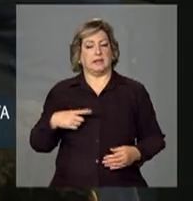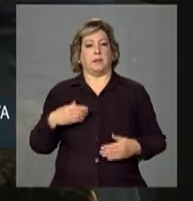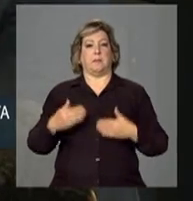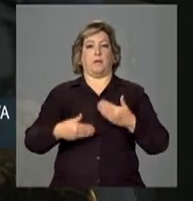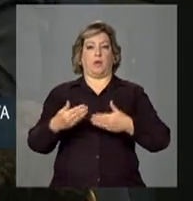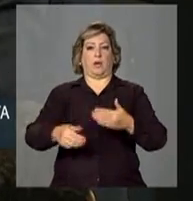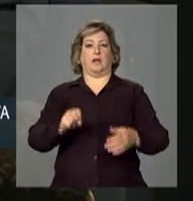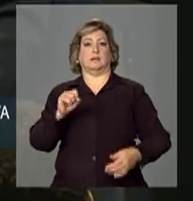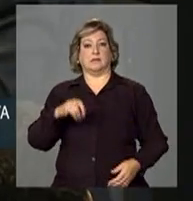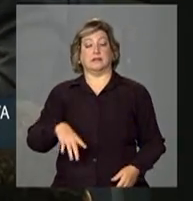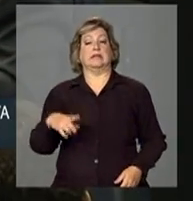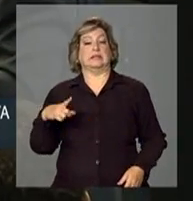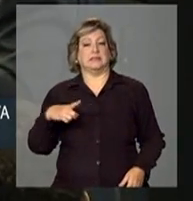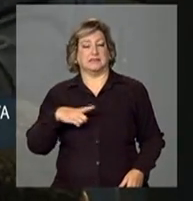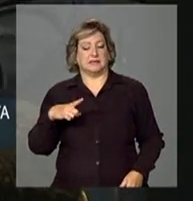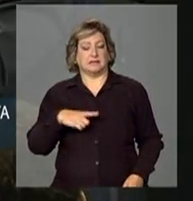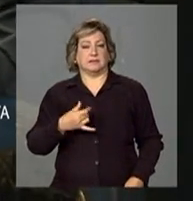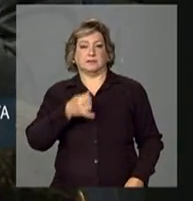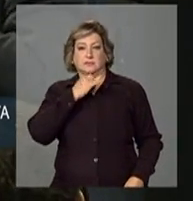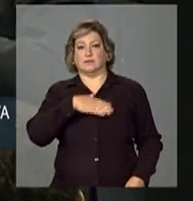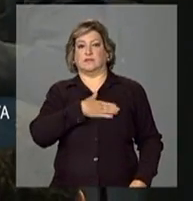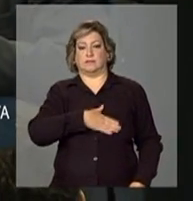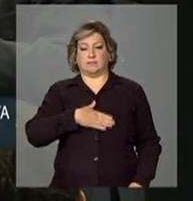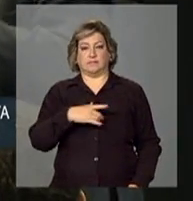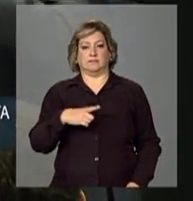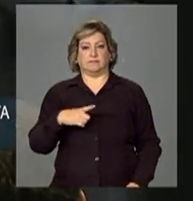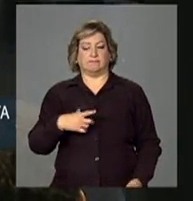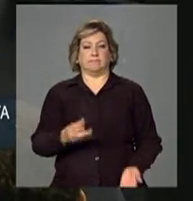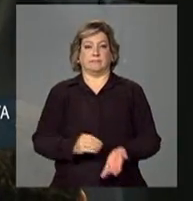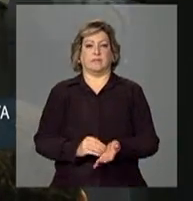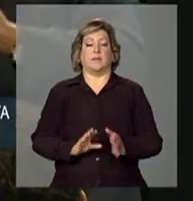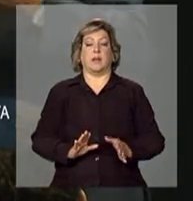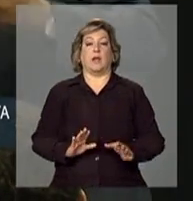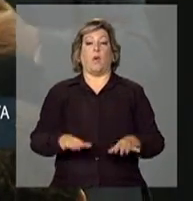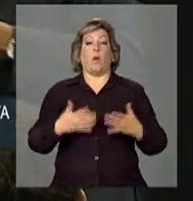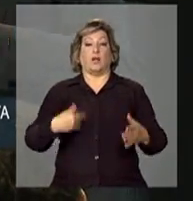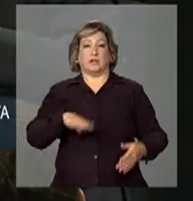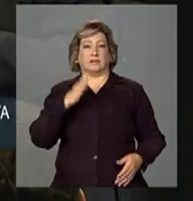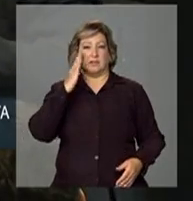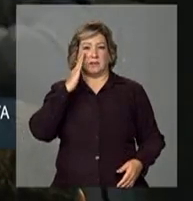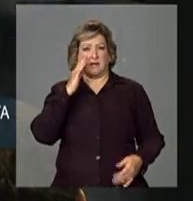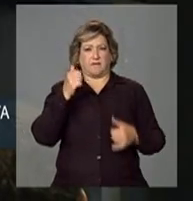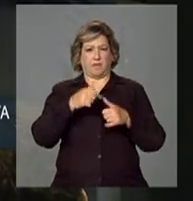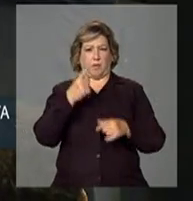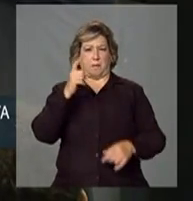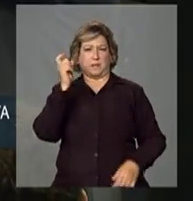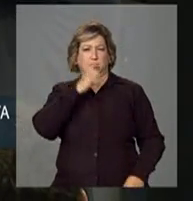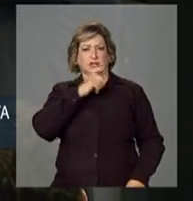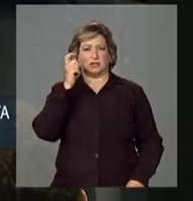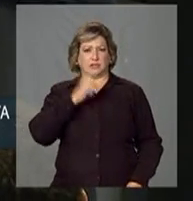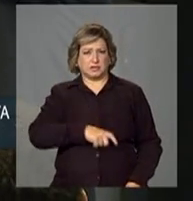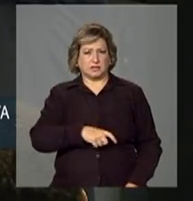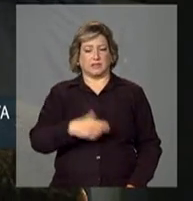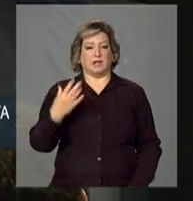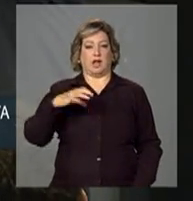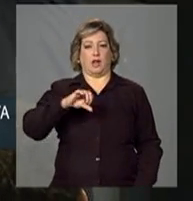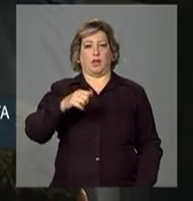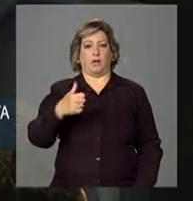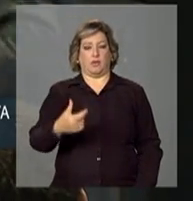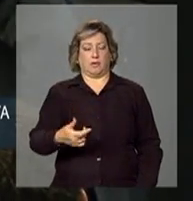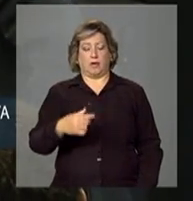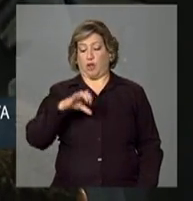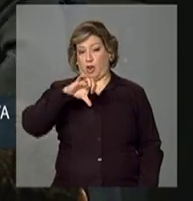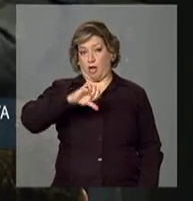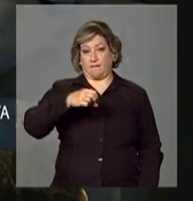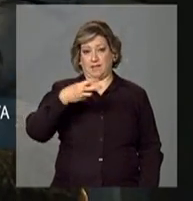tem insatisfações e insuficiências. Quando a gente fica sabendo que houve uma mentira oficial, para além da do general Job, lá